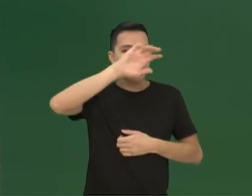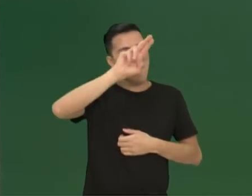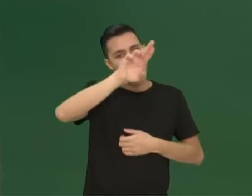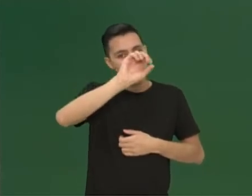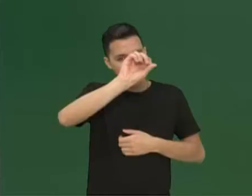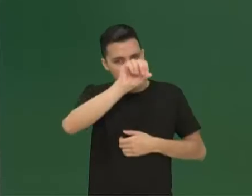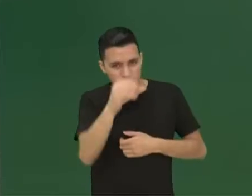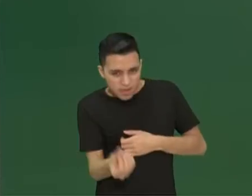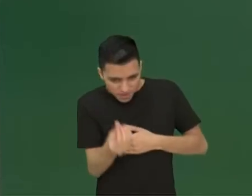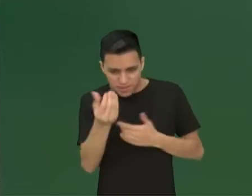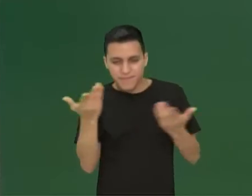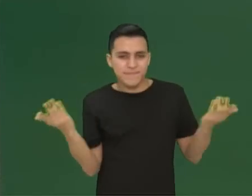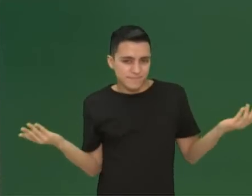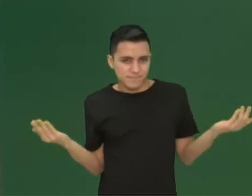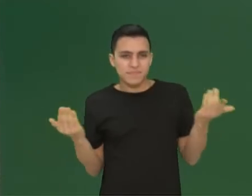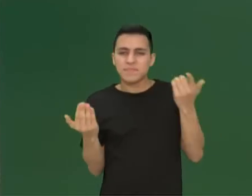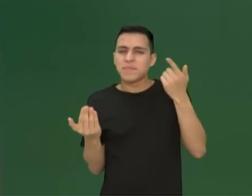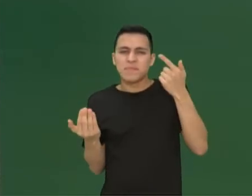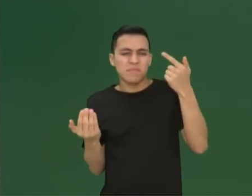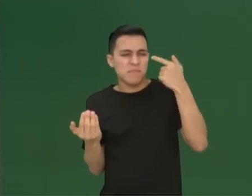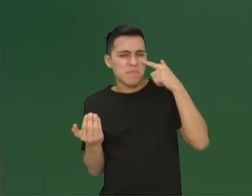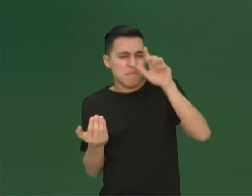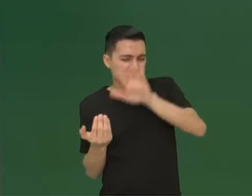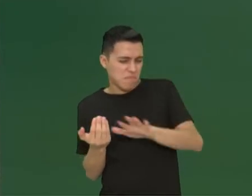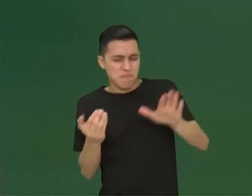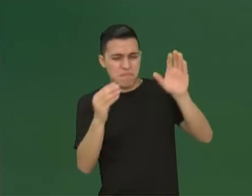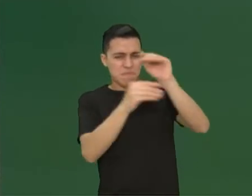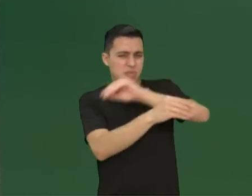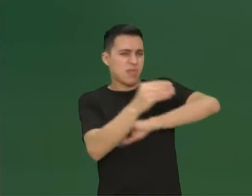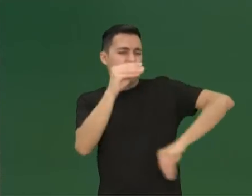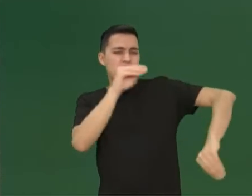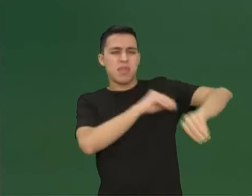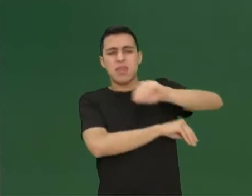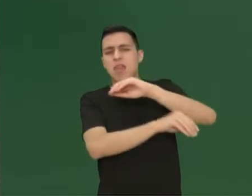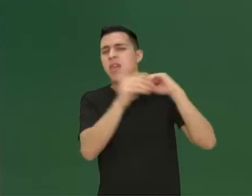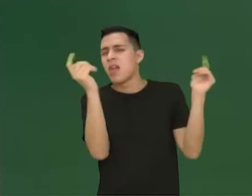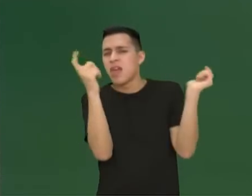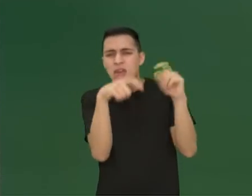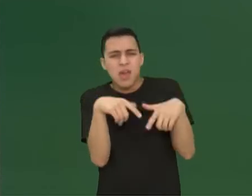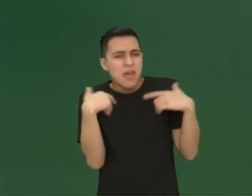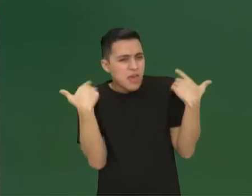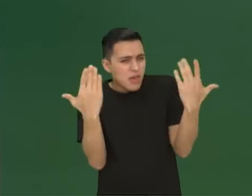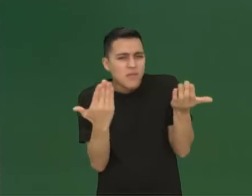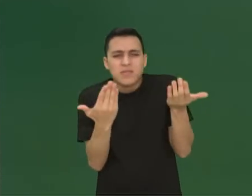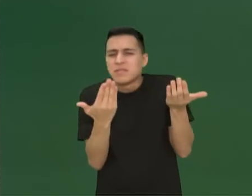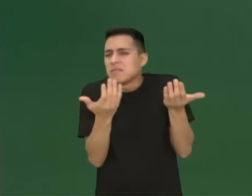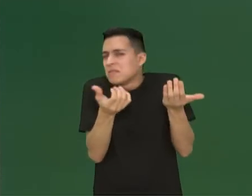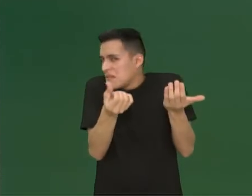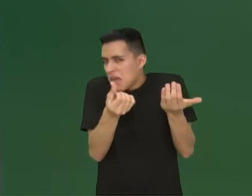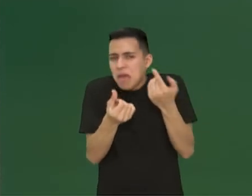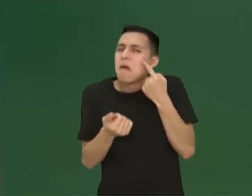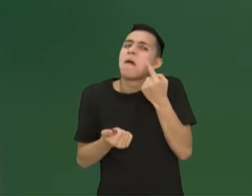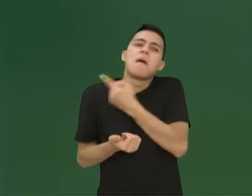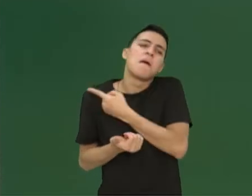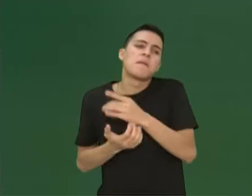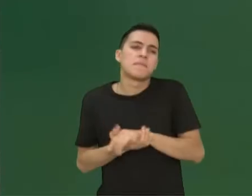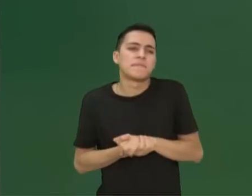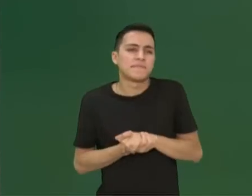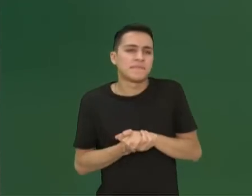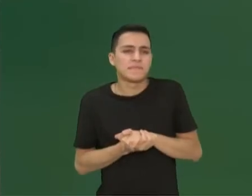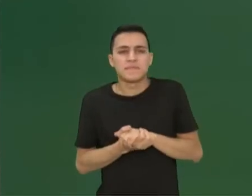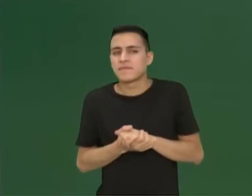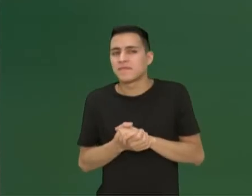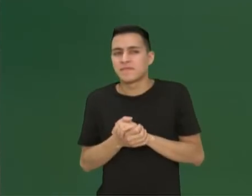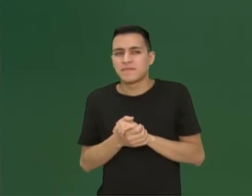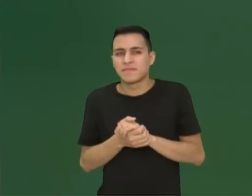e inverter. Tá tudo misturado. Aonde será que está o número 6? Está parecido.